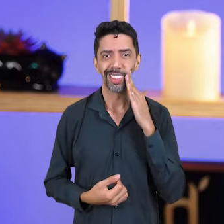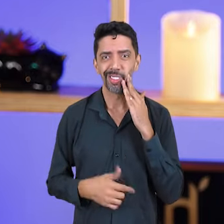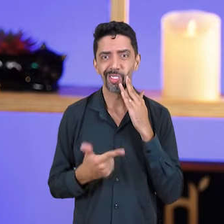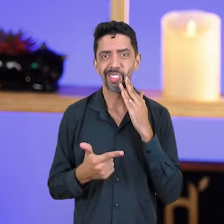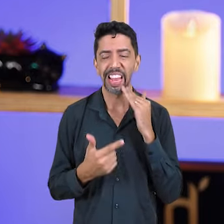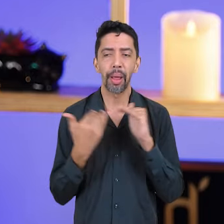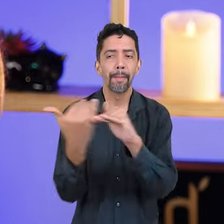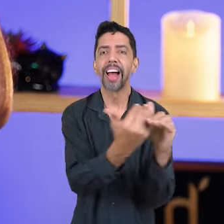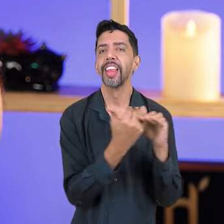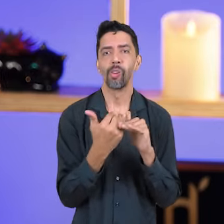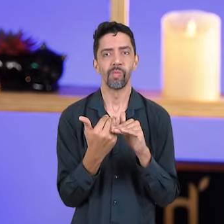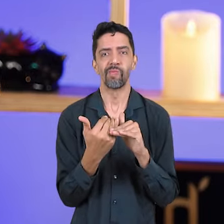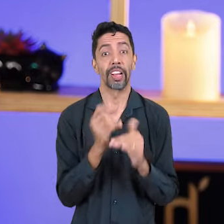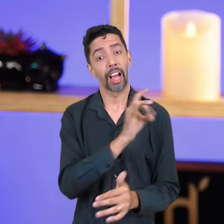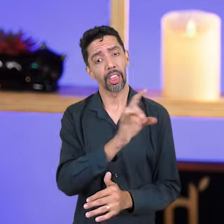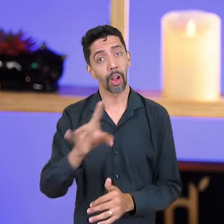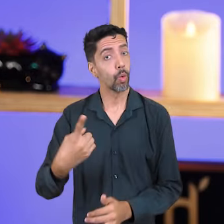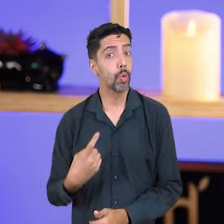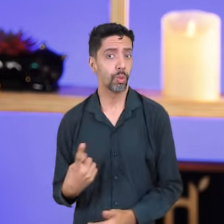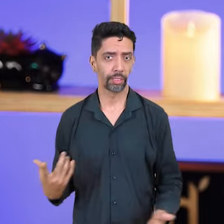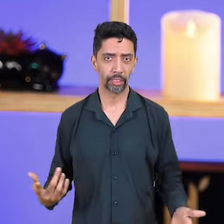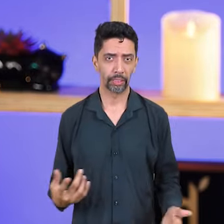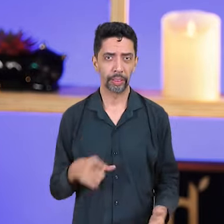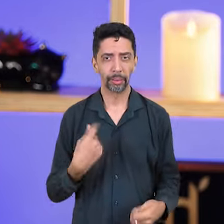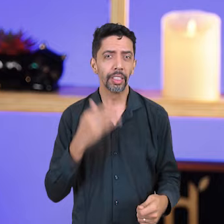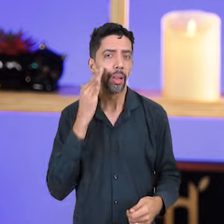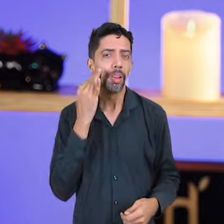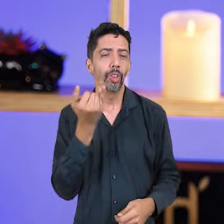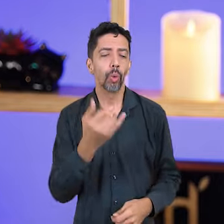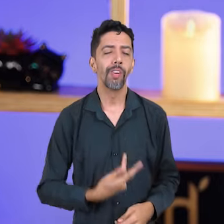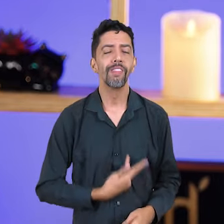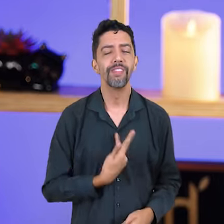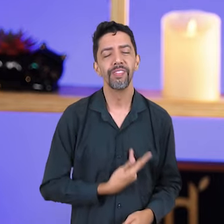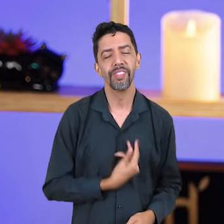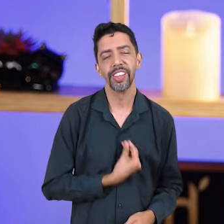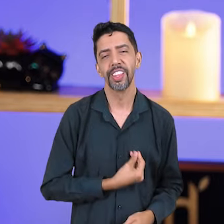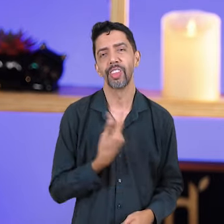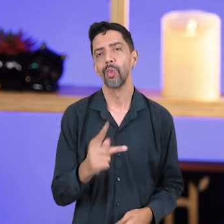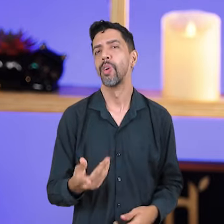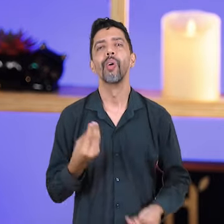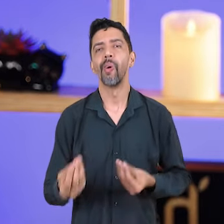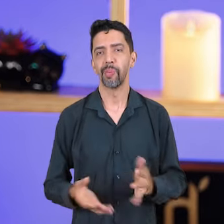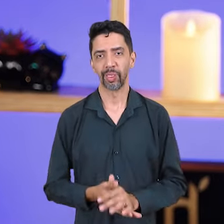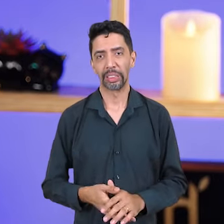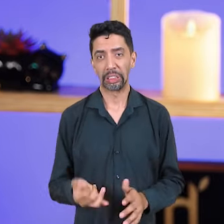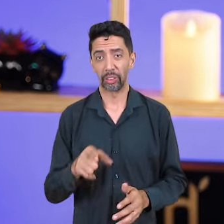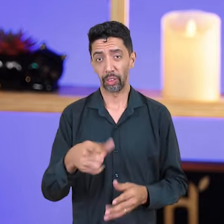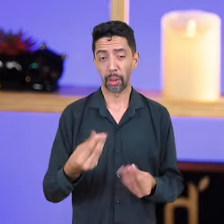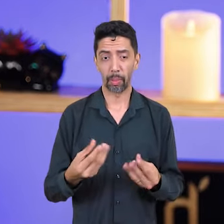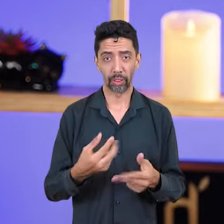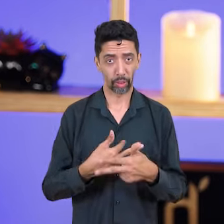para a sua situação financeira. Se eu tenho muitos compromissos, se eu realmente não tenho, enfim,